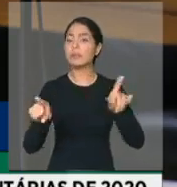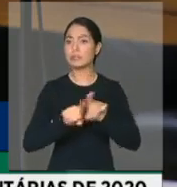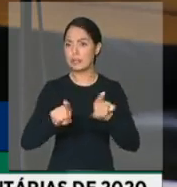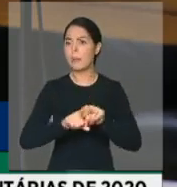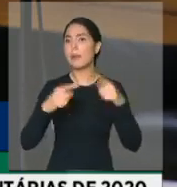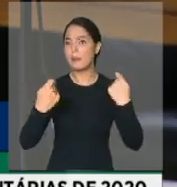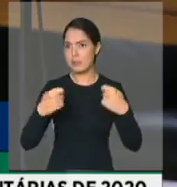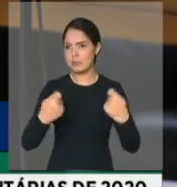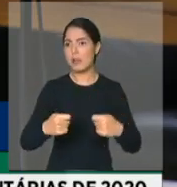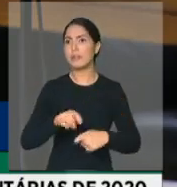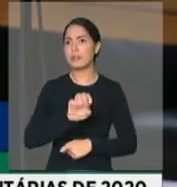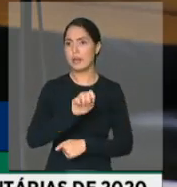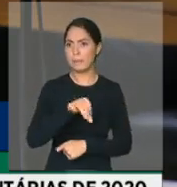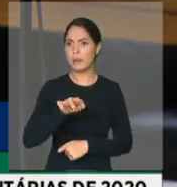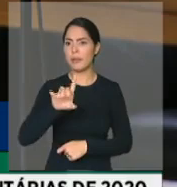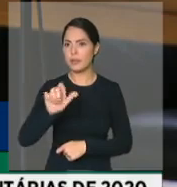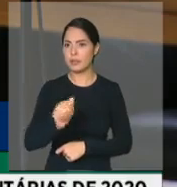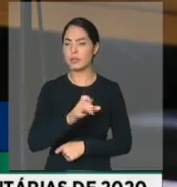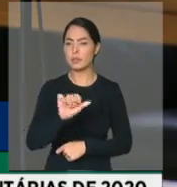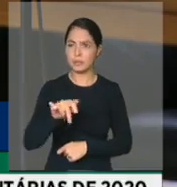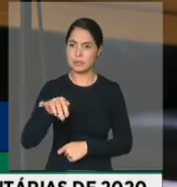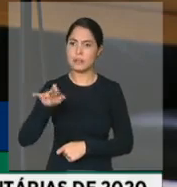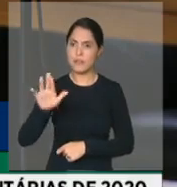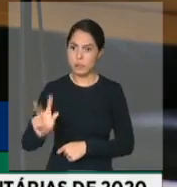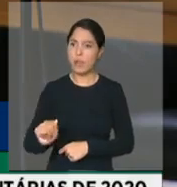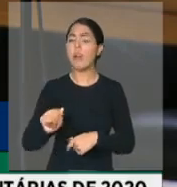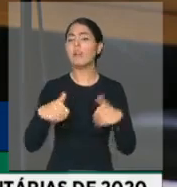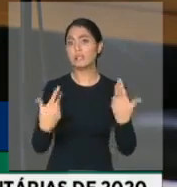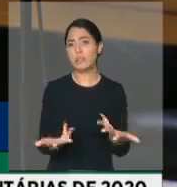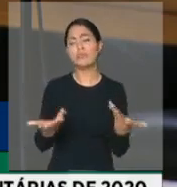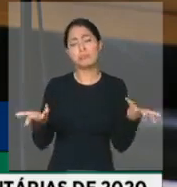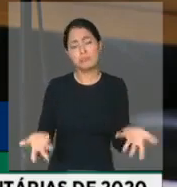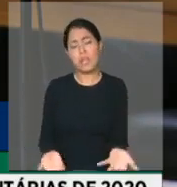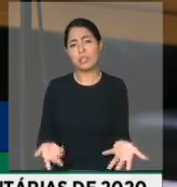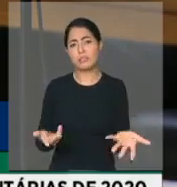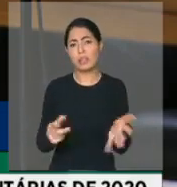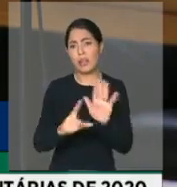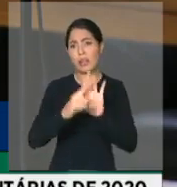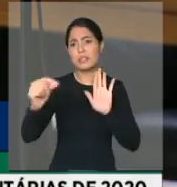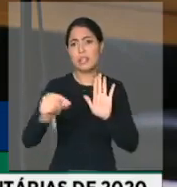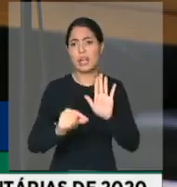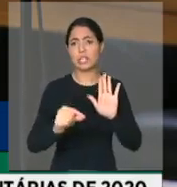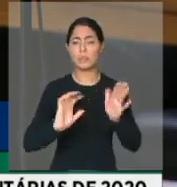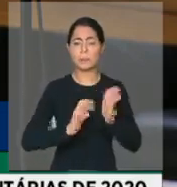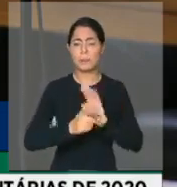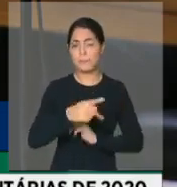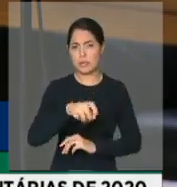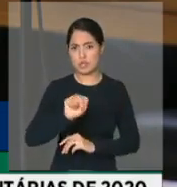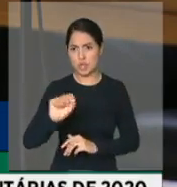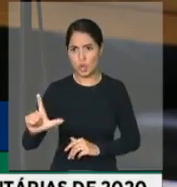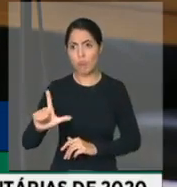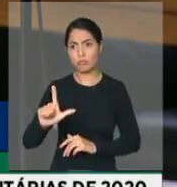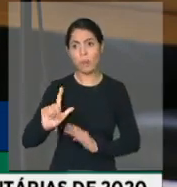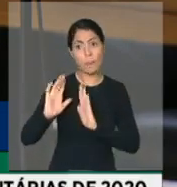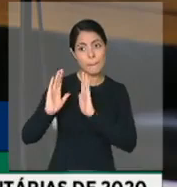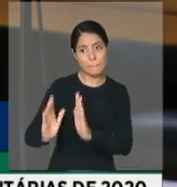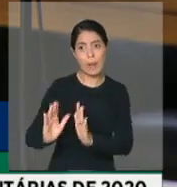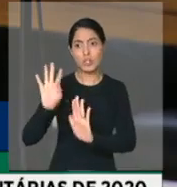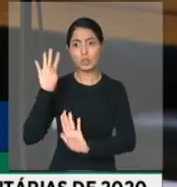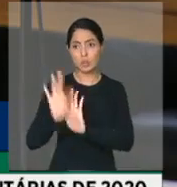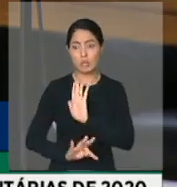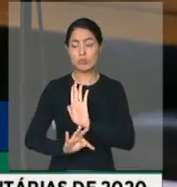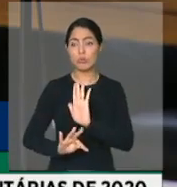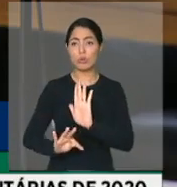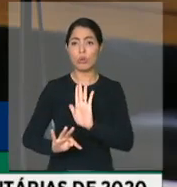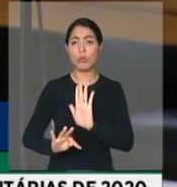uma vez que o artigo 114, que é o objeto de destaque do PSOL, seria parte do texto original. O PSOL